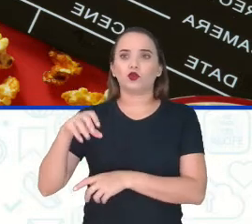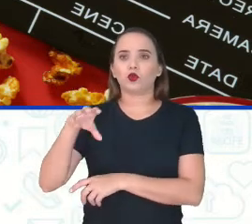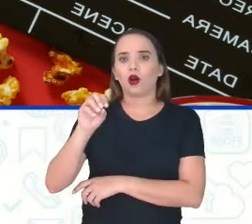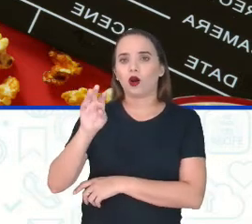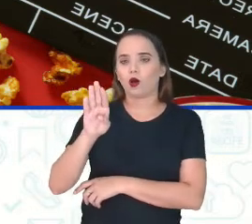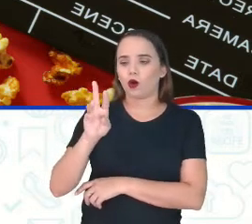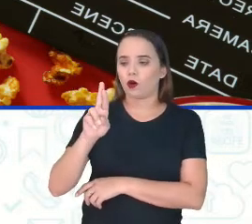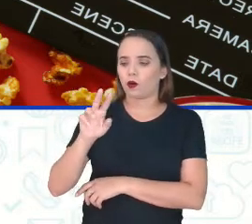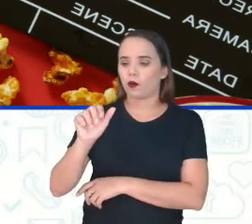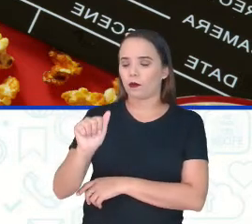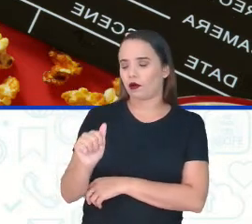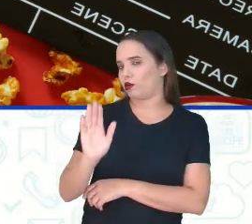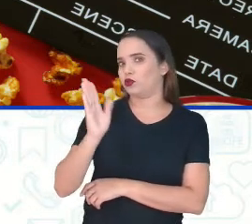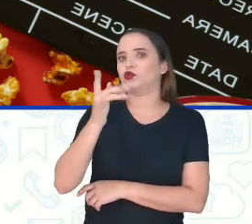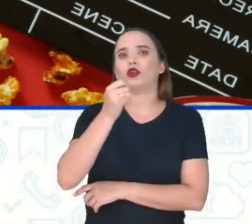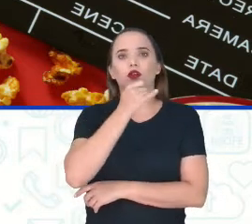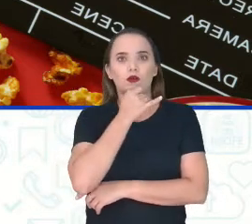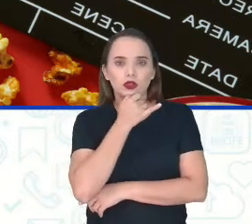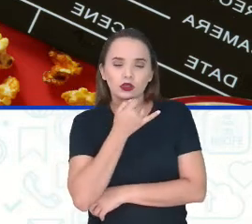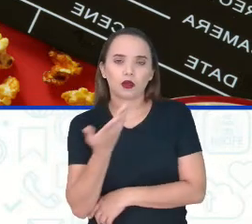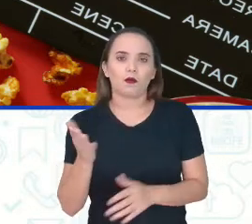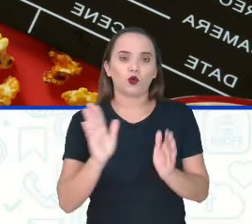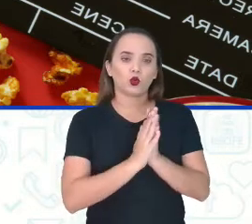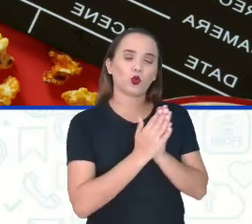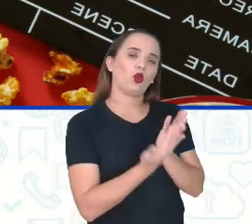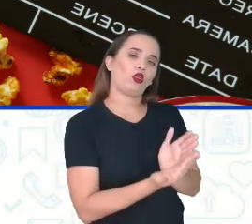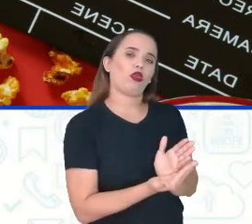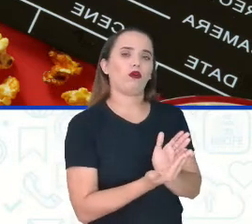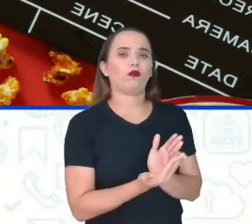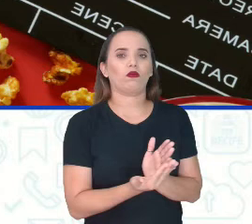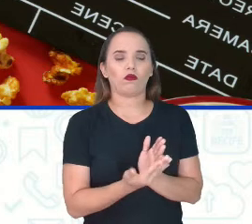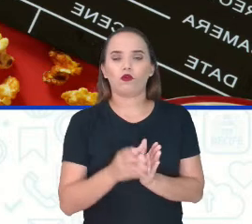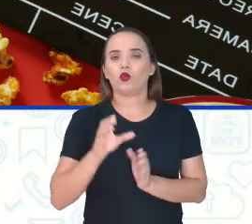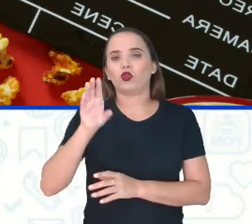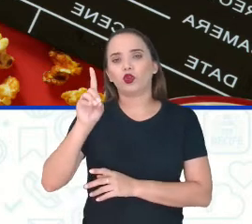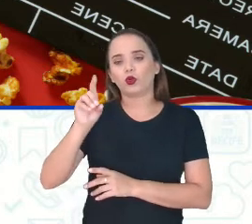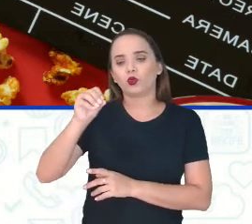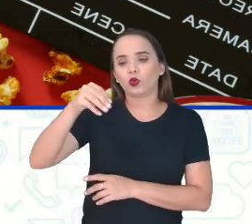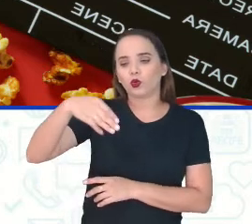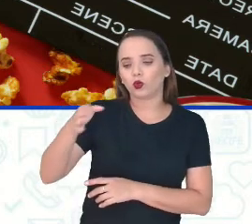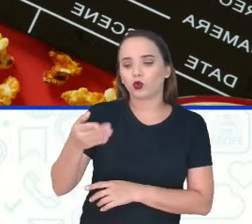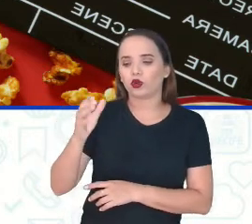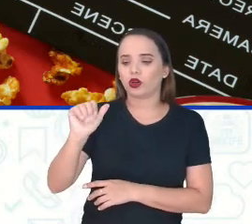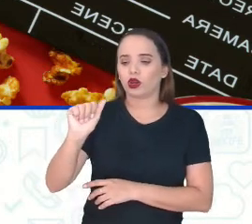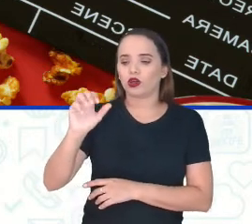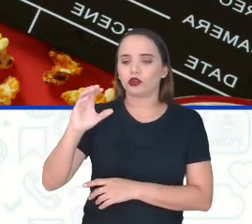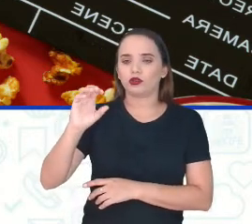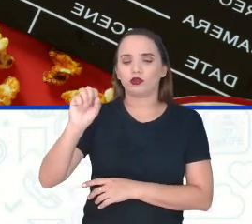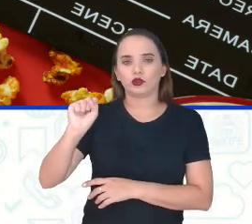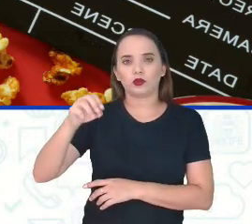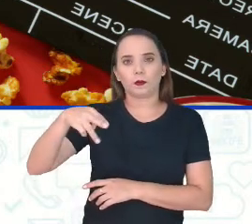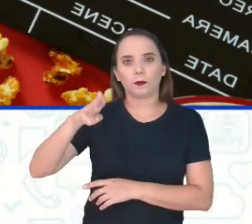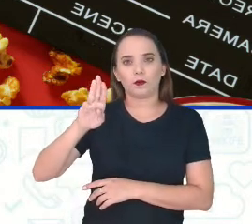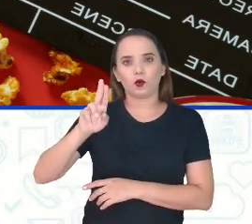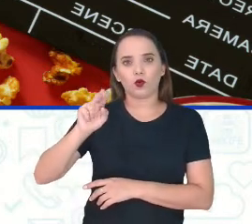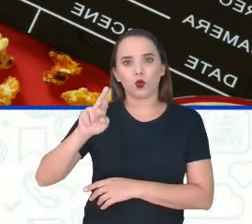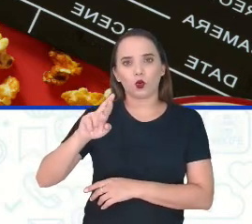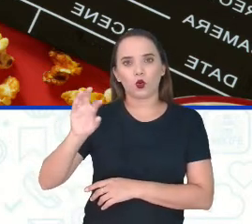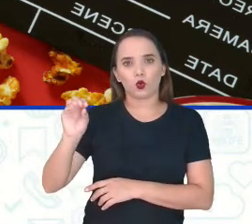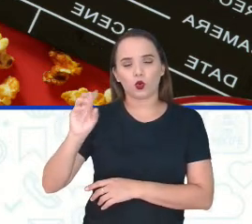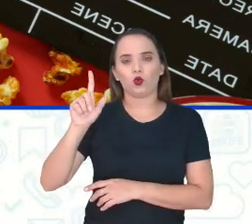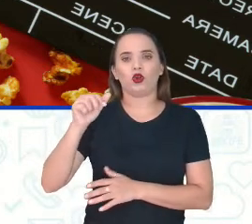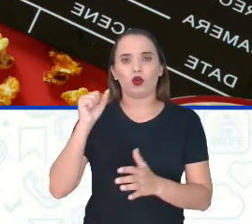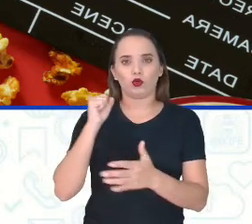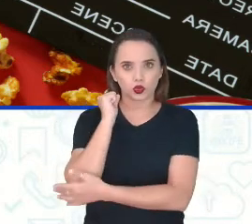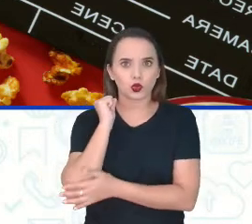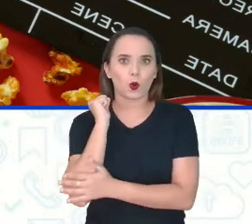foi exatamente isso que eu falei para vocês, como, por exemplo, o argumento de Dom Casmurro, do livro ser o ciúme,